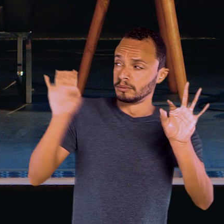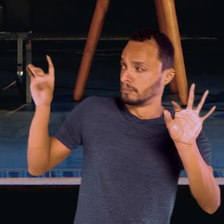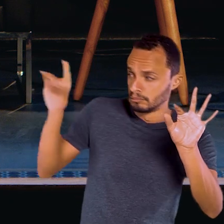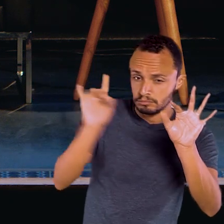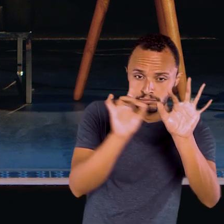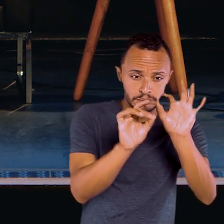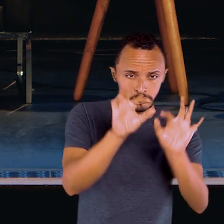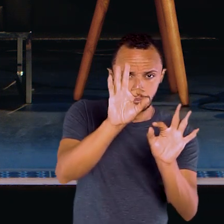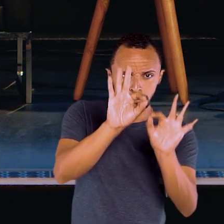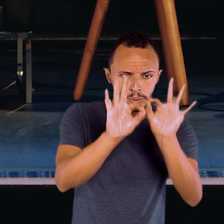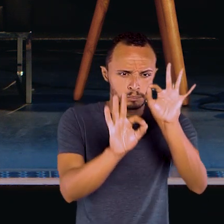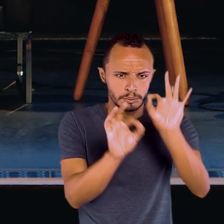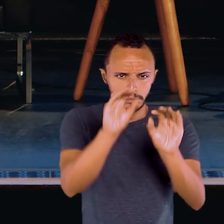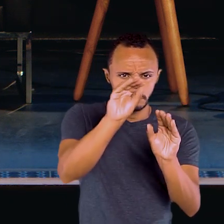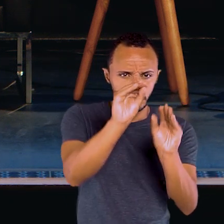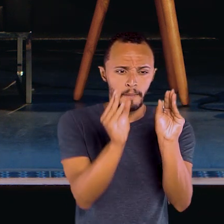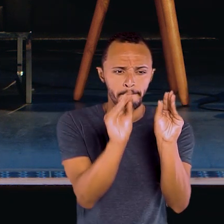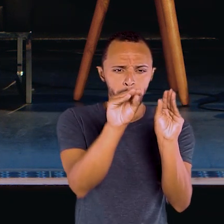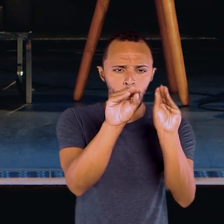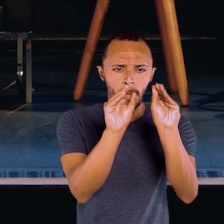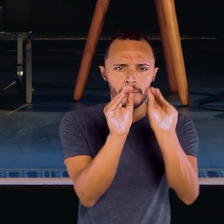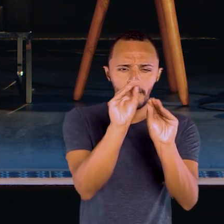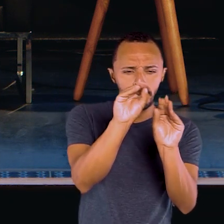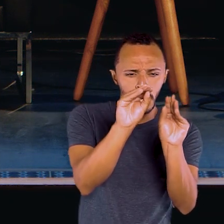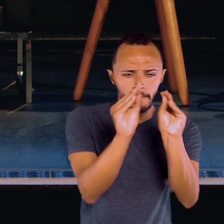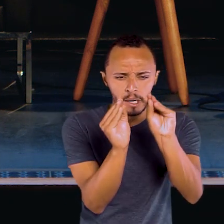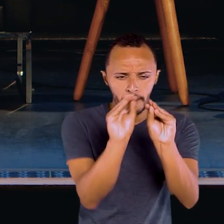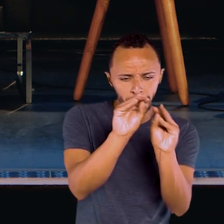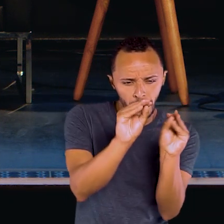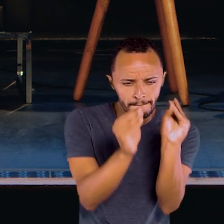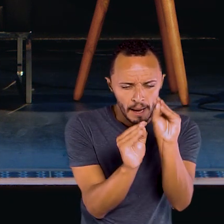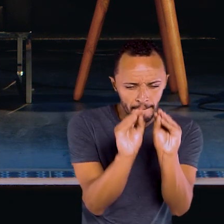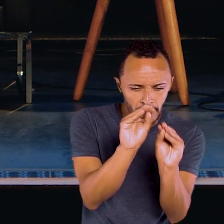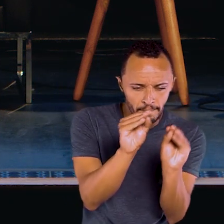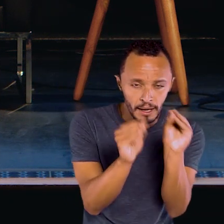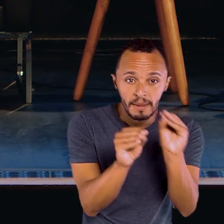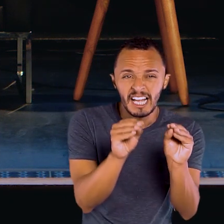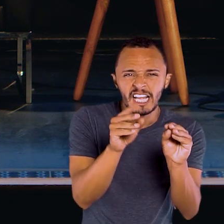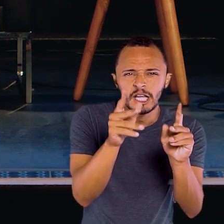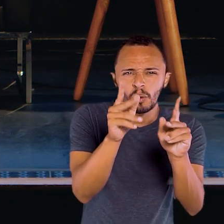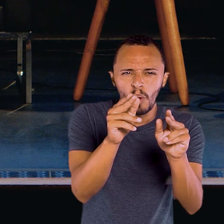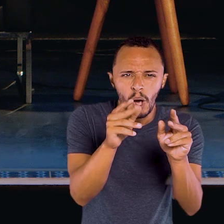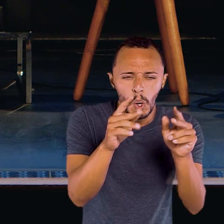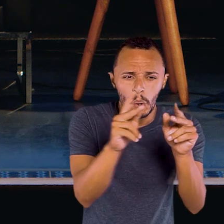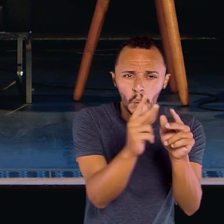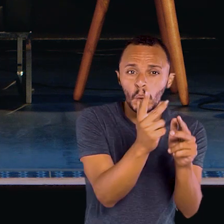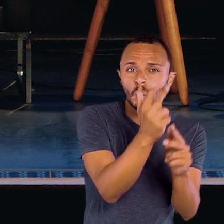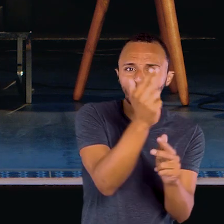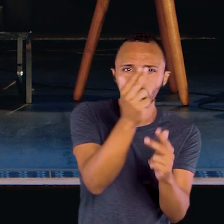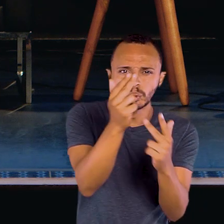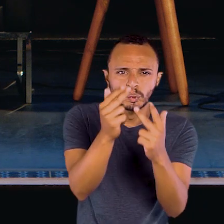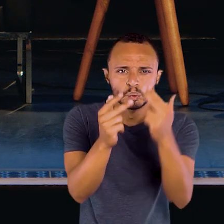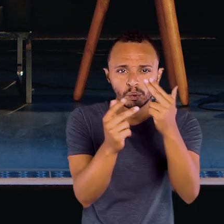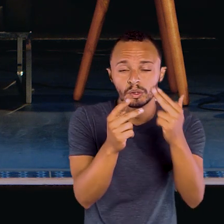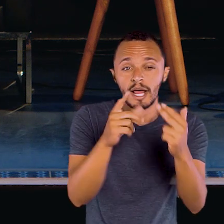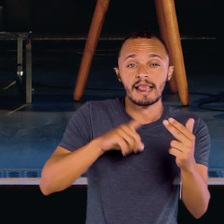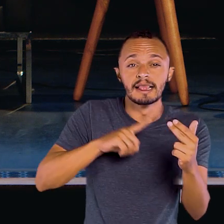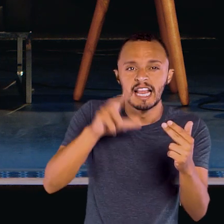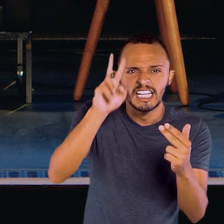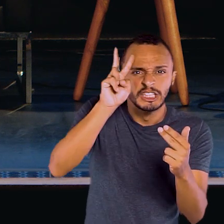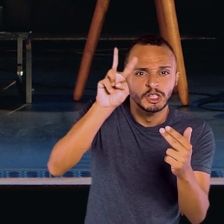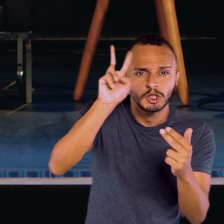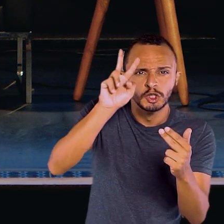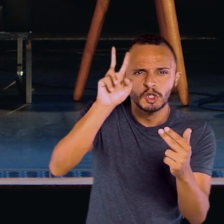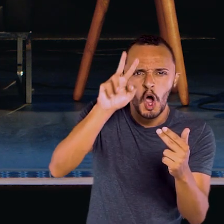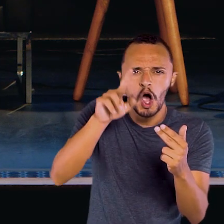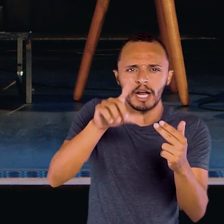algum momento, a gente tem uma costura com várias outras obras, com várias outras... Poderia citar muitas outras